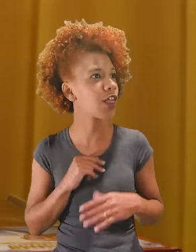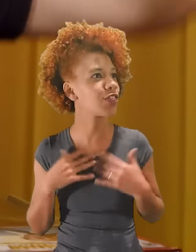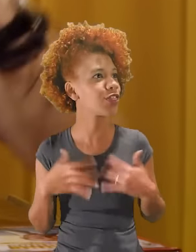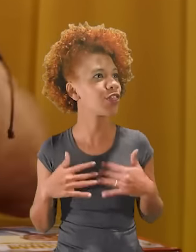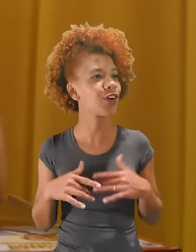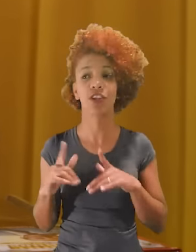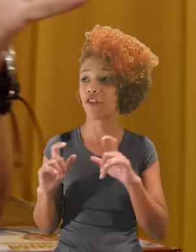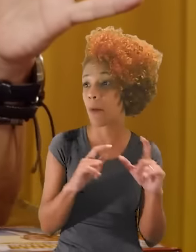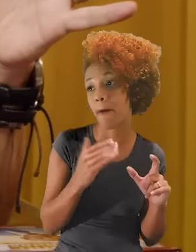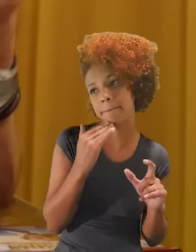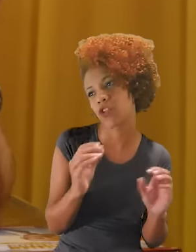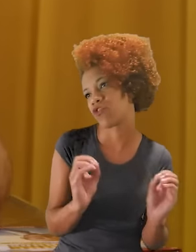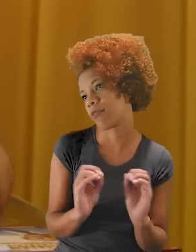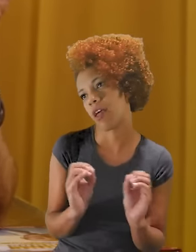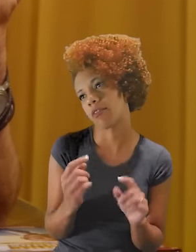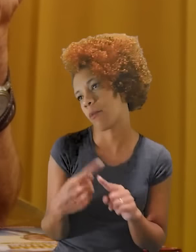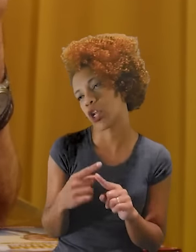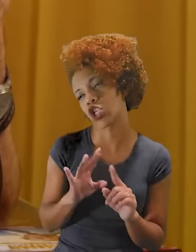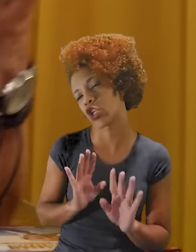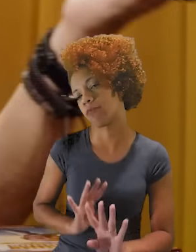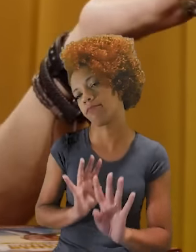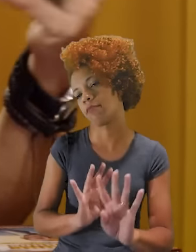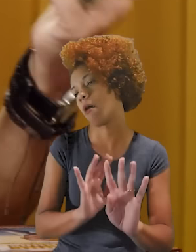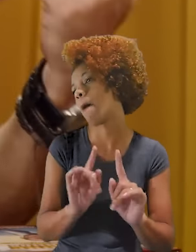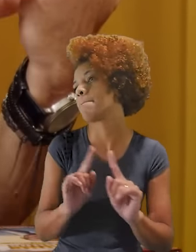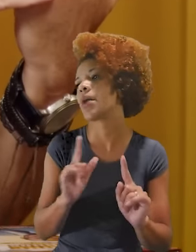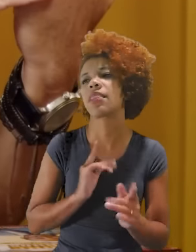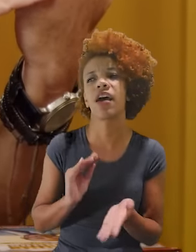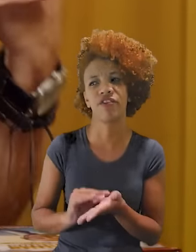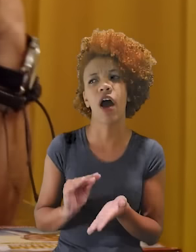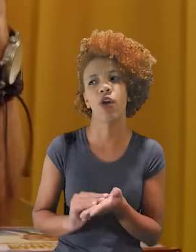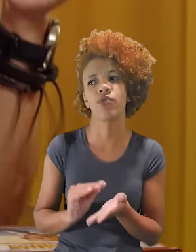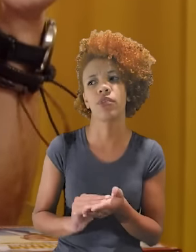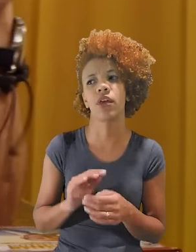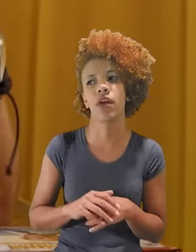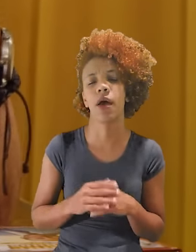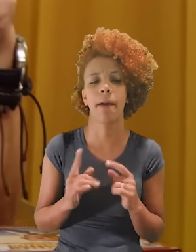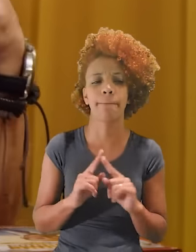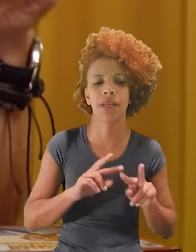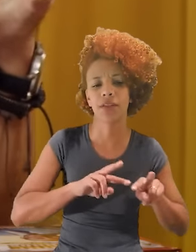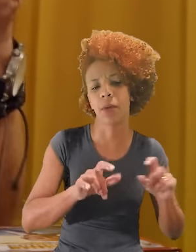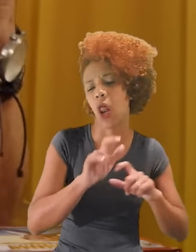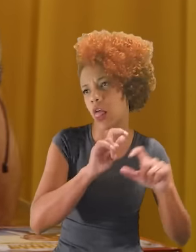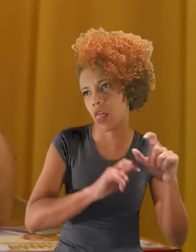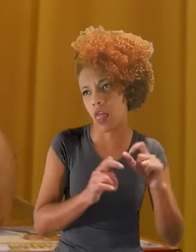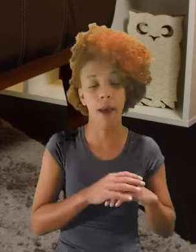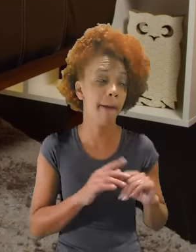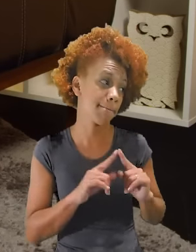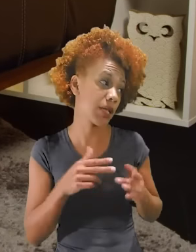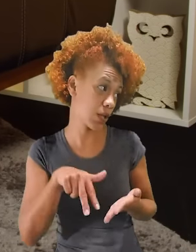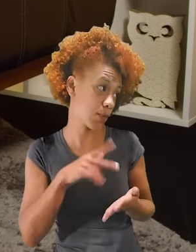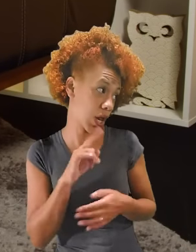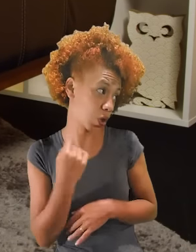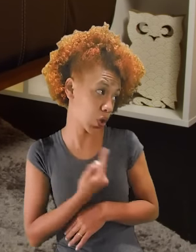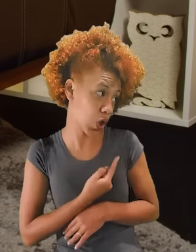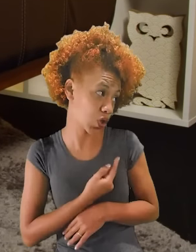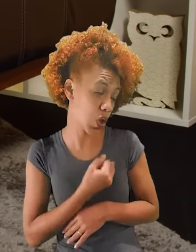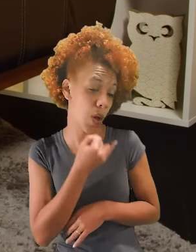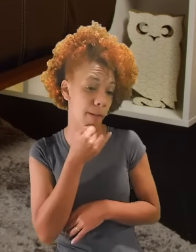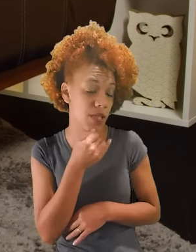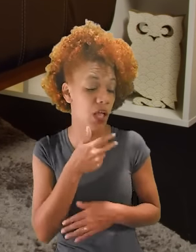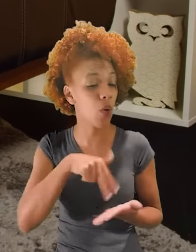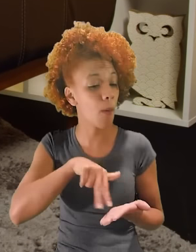Zé Carioca, mas não dá pra tirar foto nada, porque foi só o desfile. Mas eu acho que tem essa falta, entendeu? Mas acho que eles exploraram no quadrinho, foi muito explorado. Mas ele é um boneco nosso, assim.